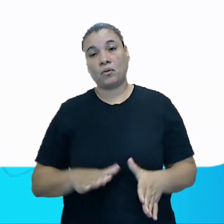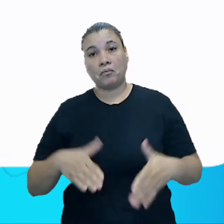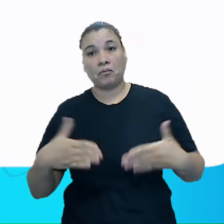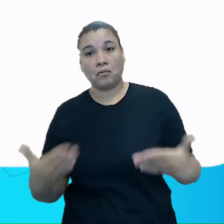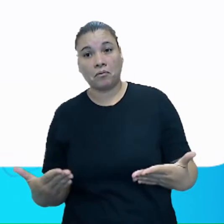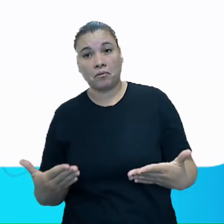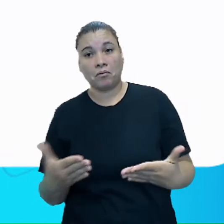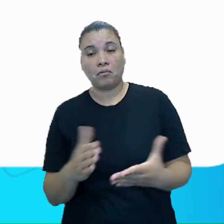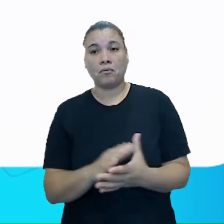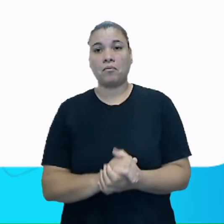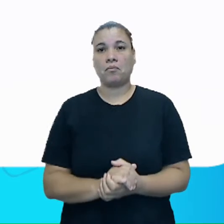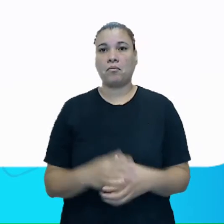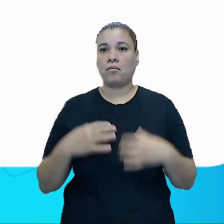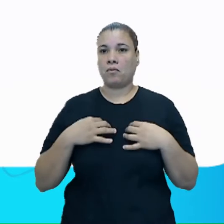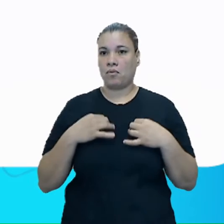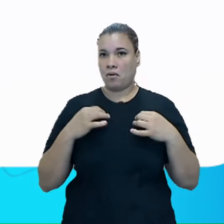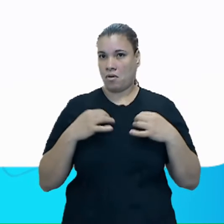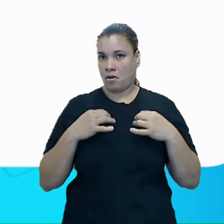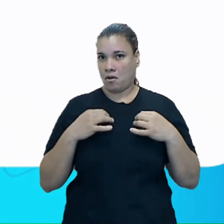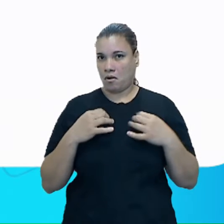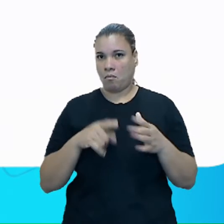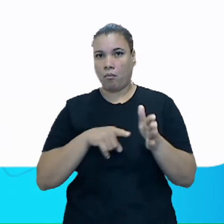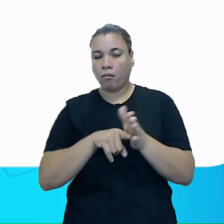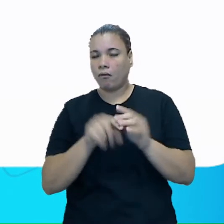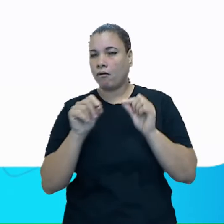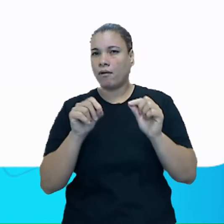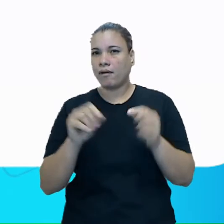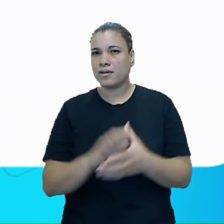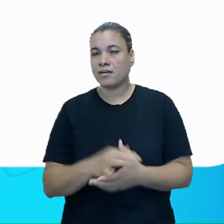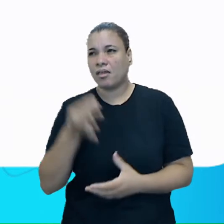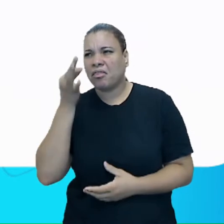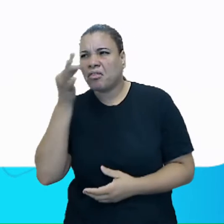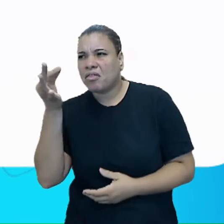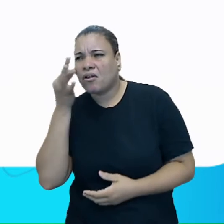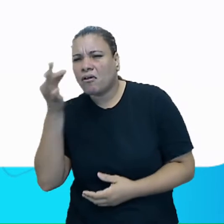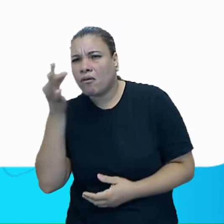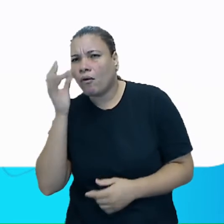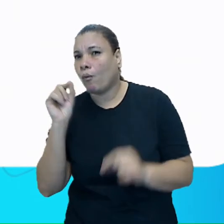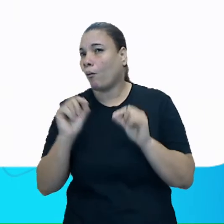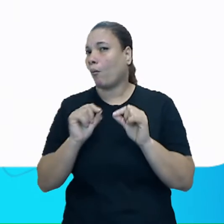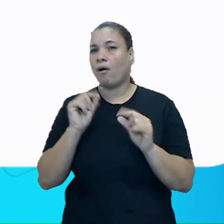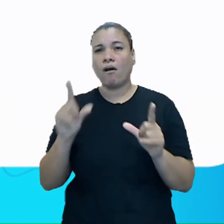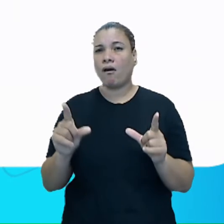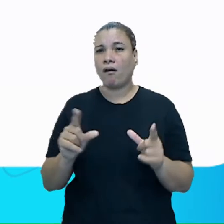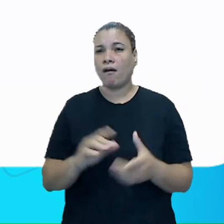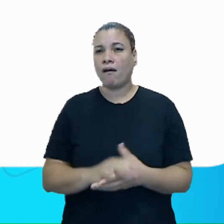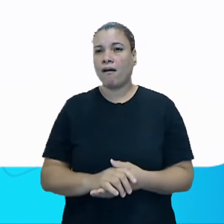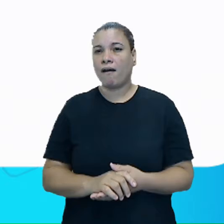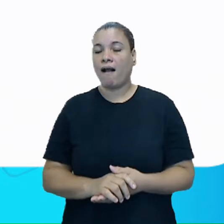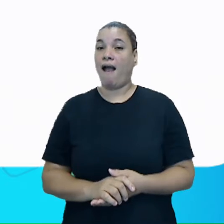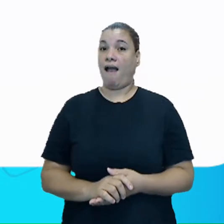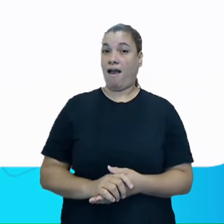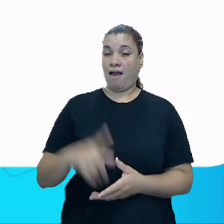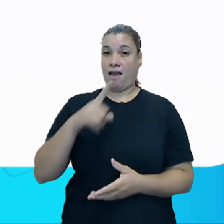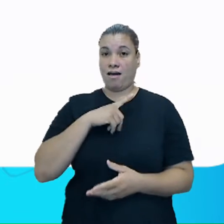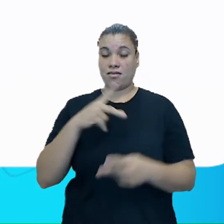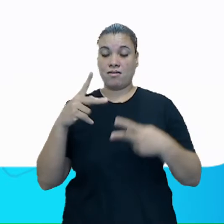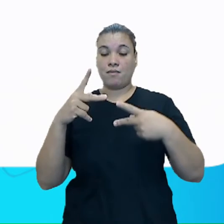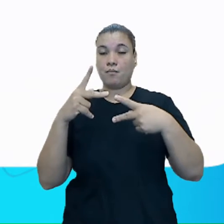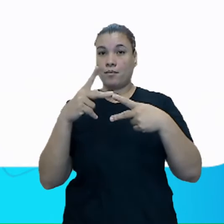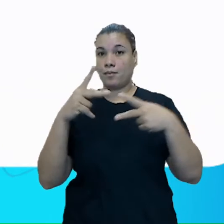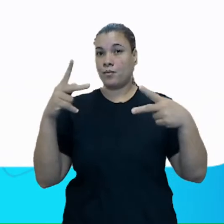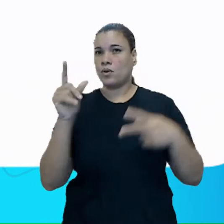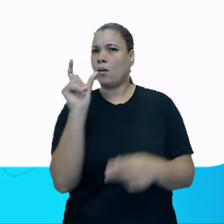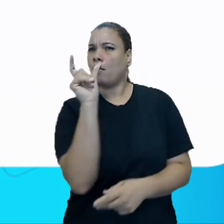pelas camisas, volta, faz referência aqui, e eu tenho a preposição, pelas.